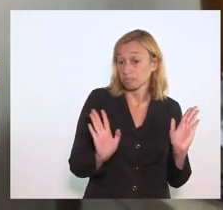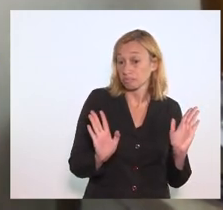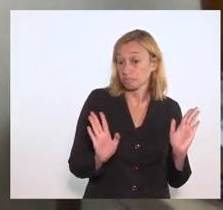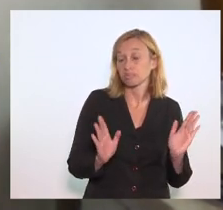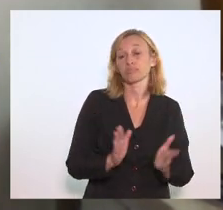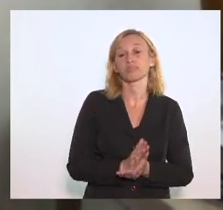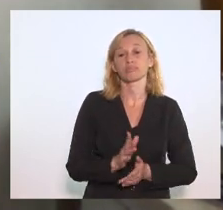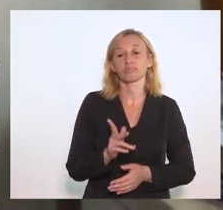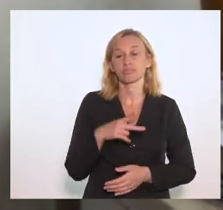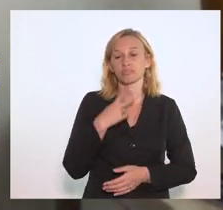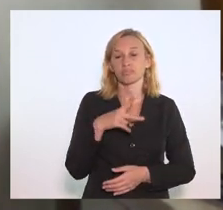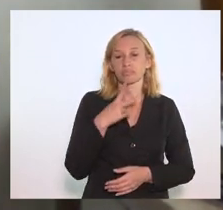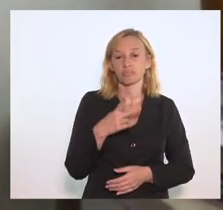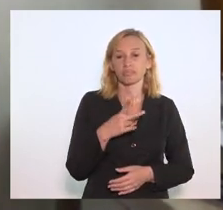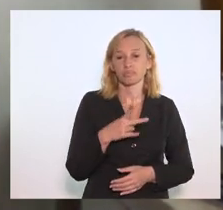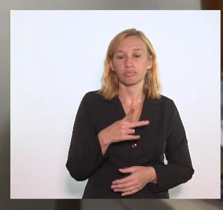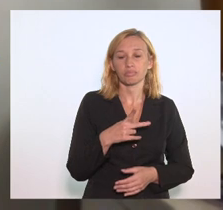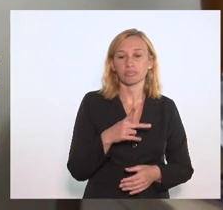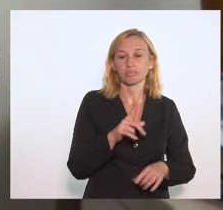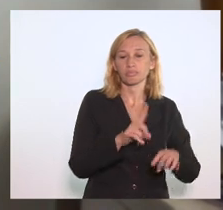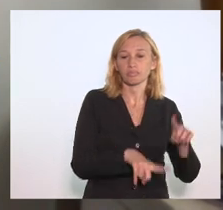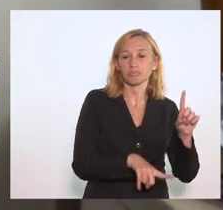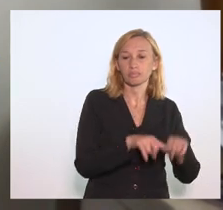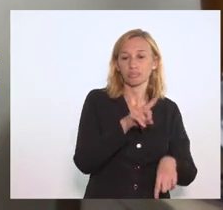a gente fala em conteúdo nacional,